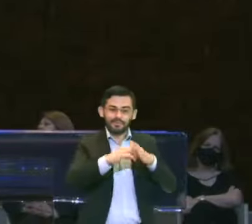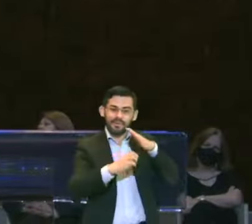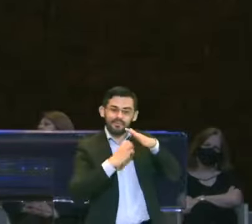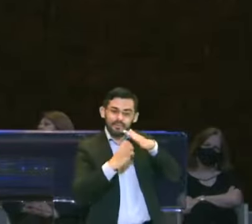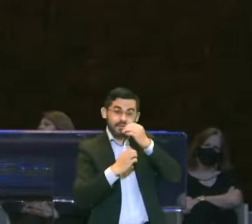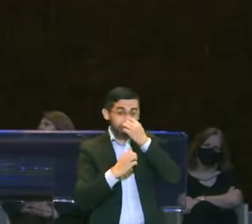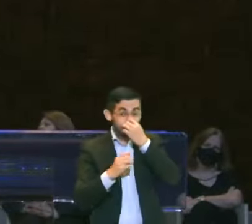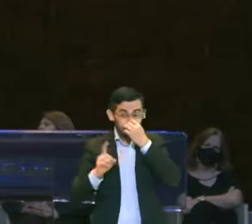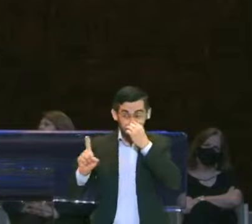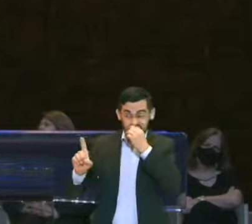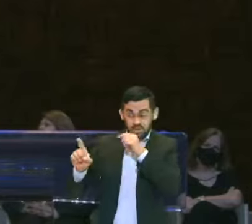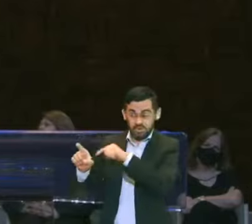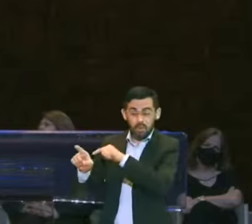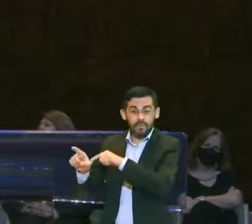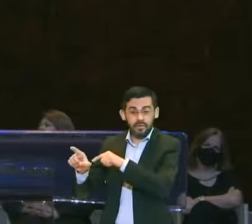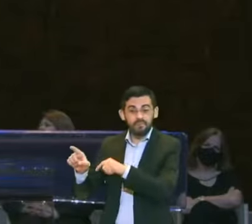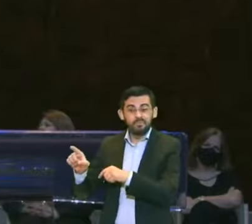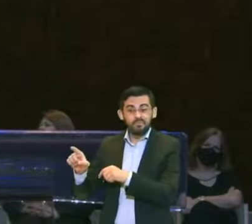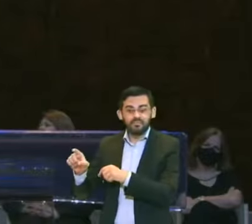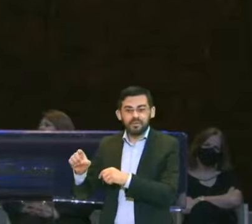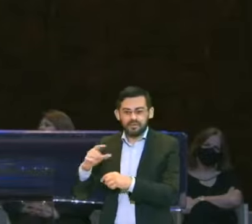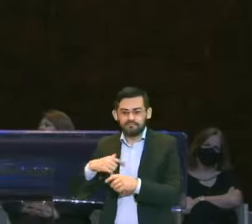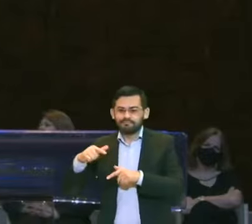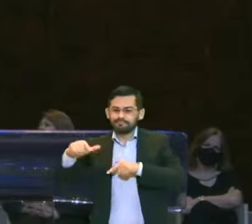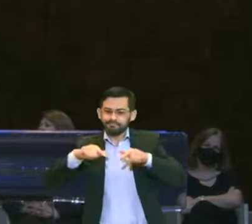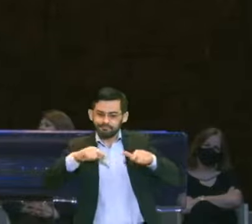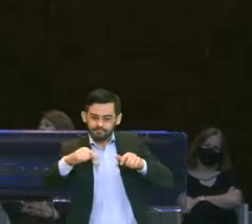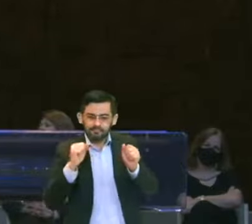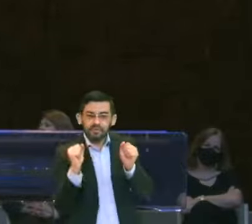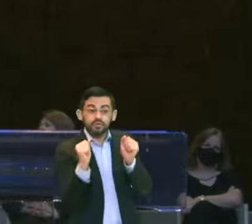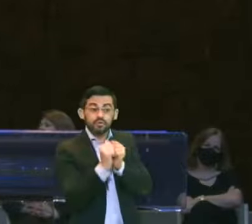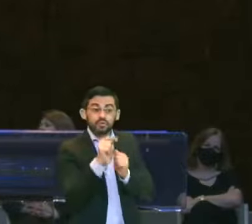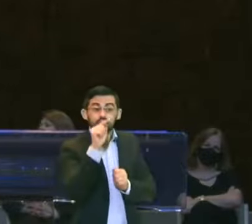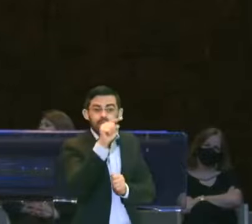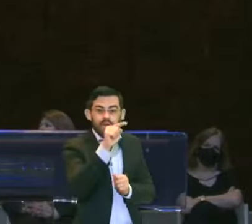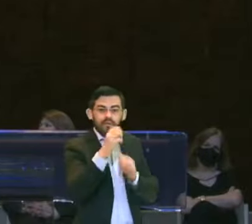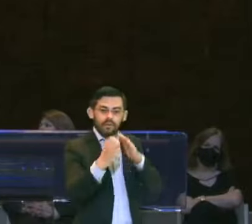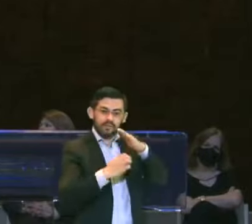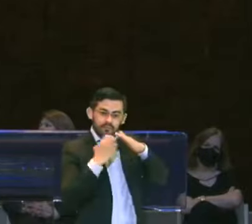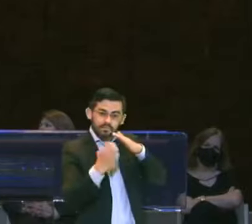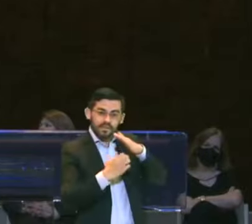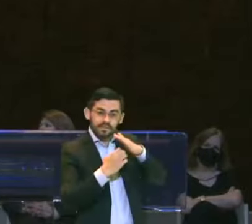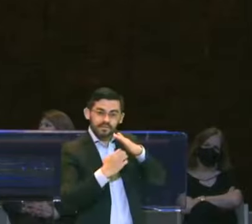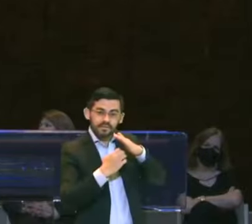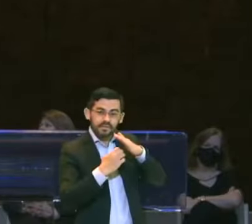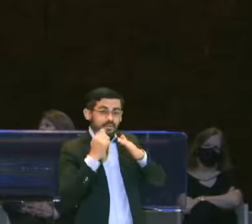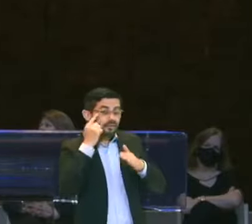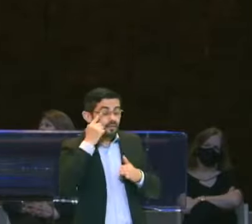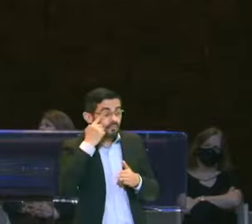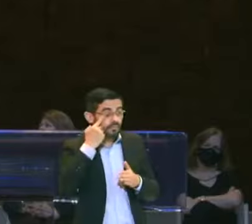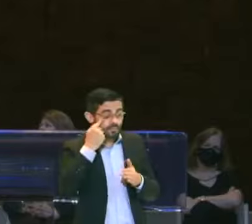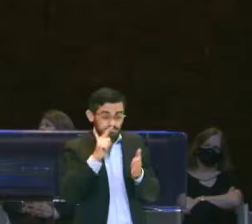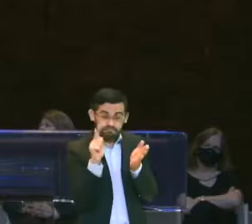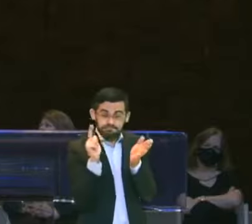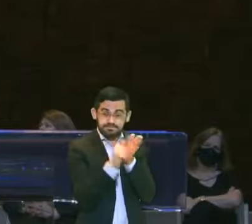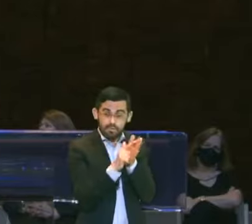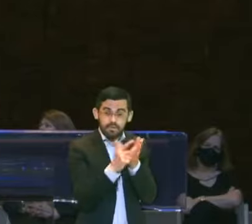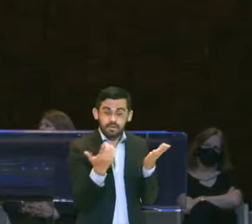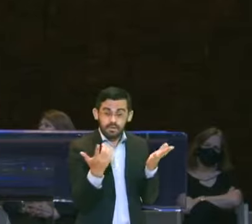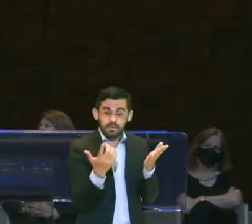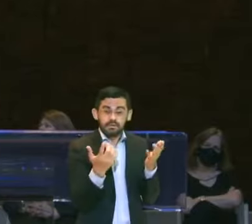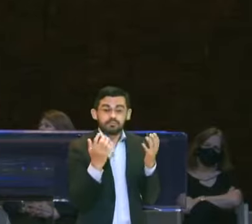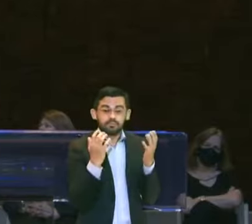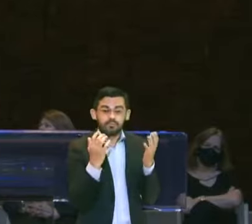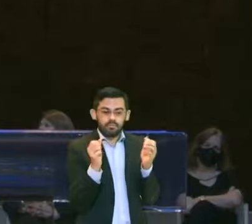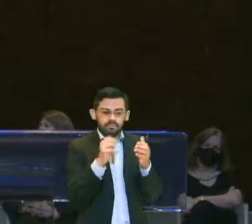Esse moço tinha feito alguns trabalhos para a Sony, e a Sony deu um contrato de collab para ele, de colaboração de